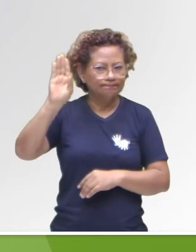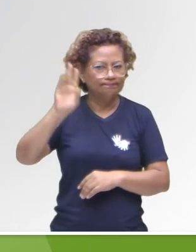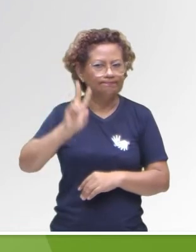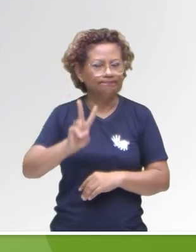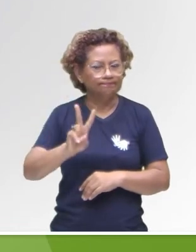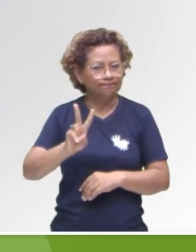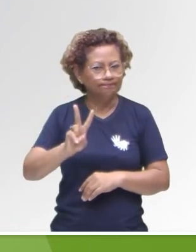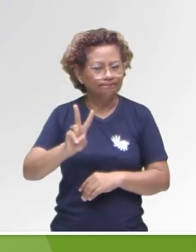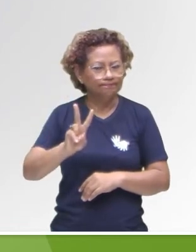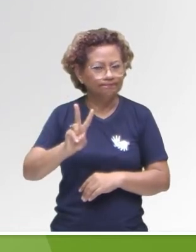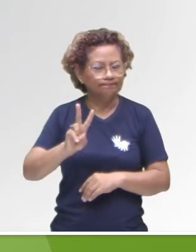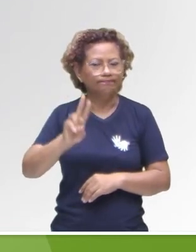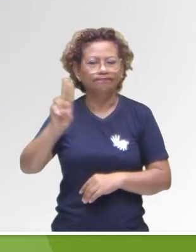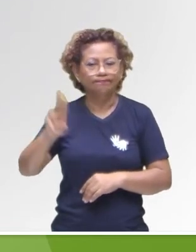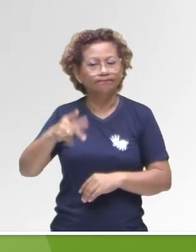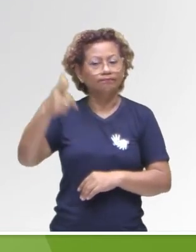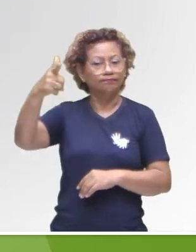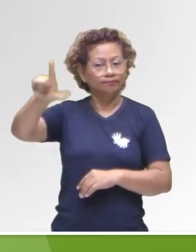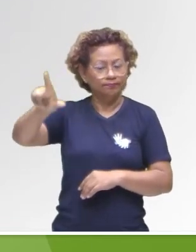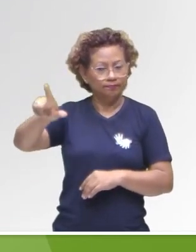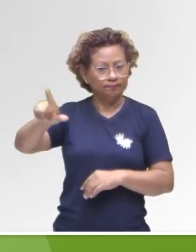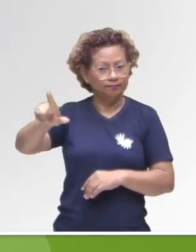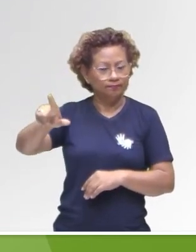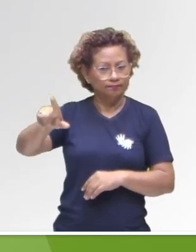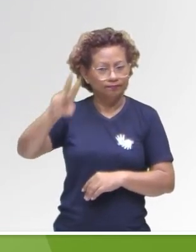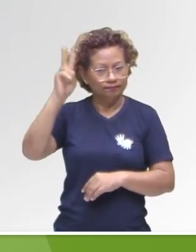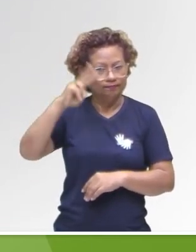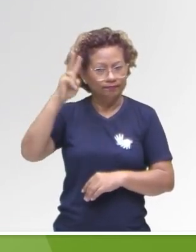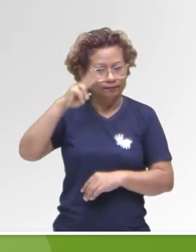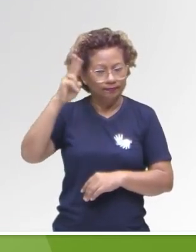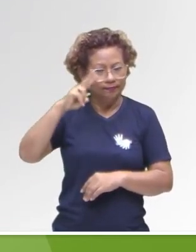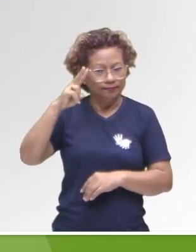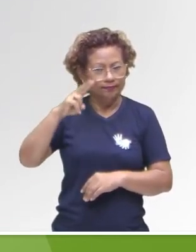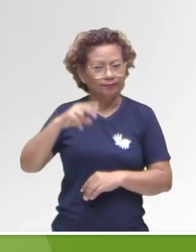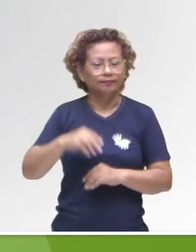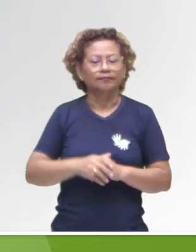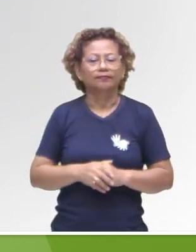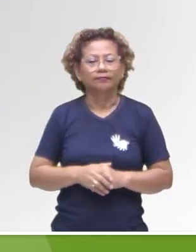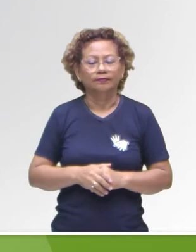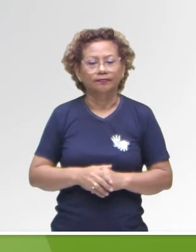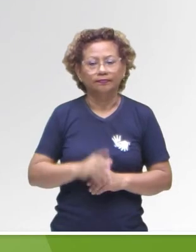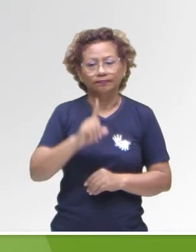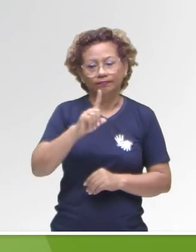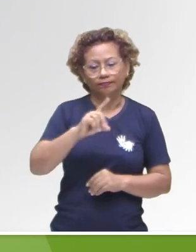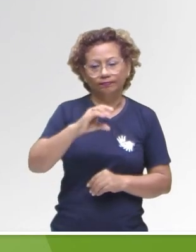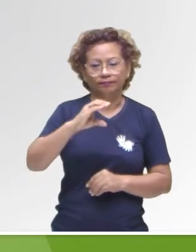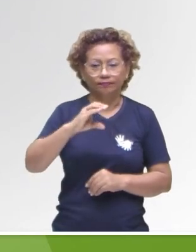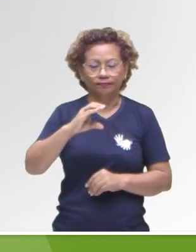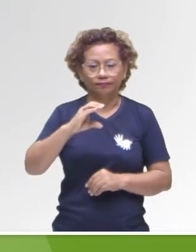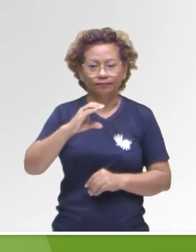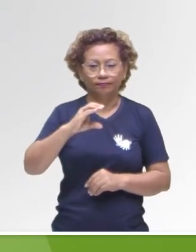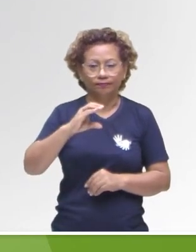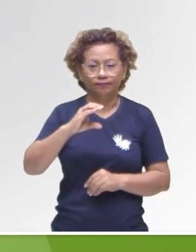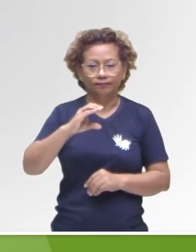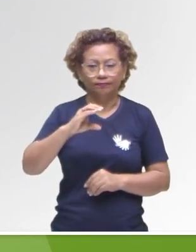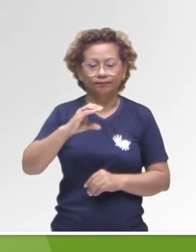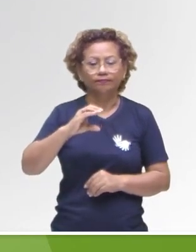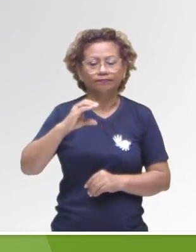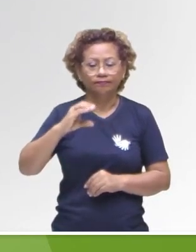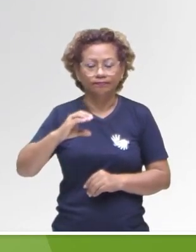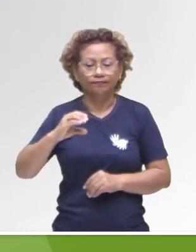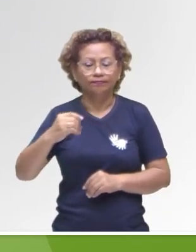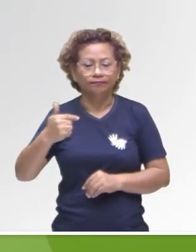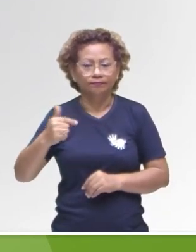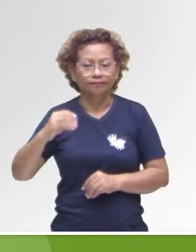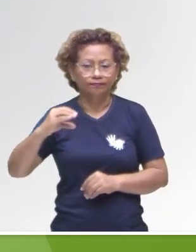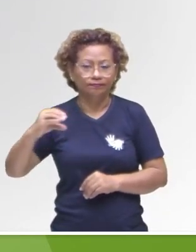eu tenho que usar aquela equação da cartela passada. 1 sobre C aqui é igual a 1 sobre C1, mais 1 sobre C2, mais